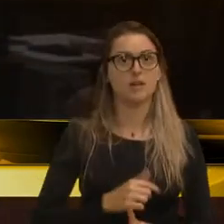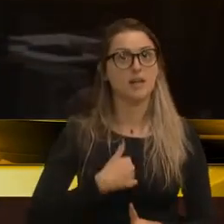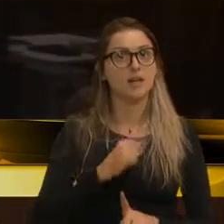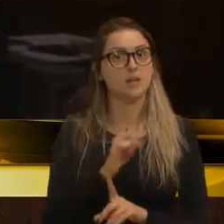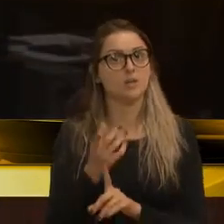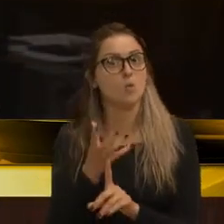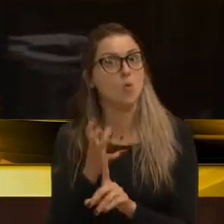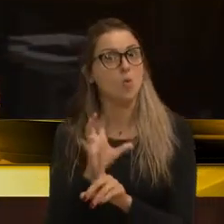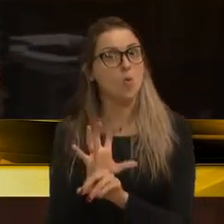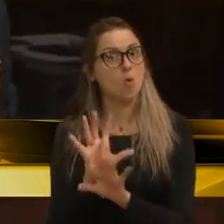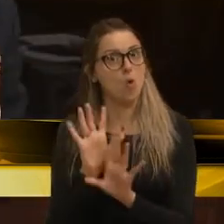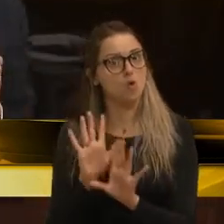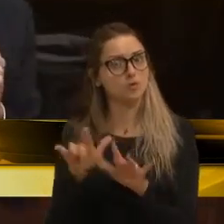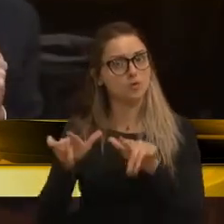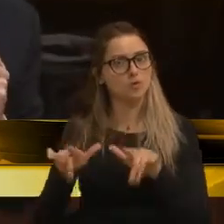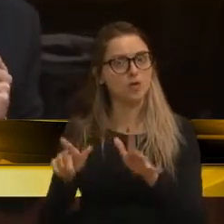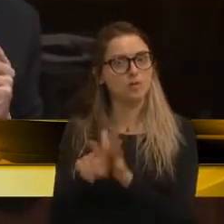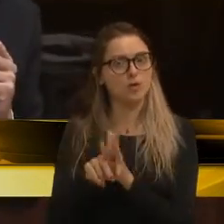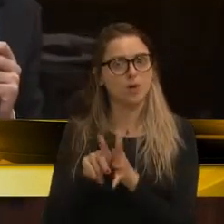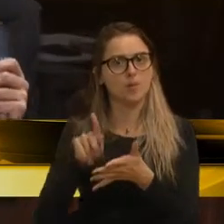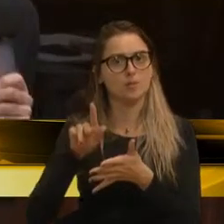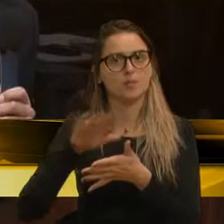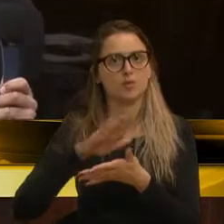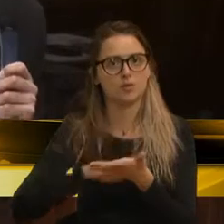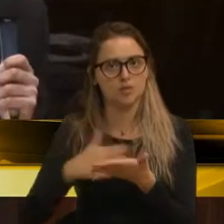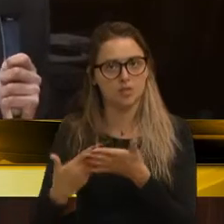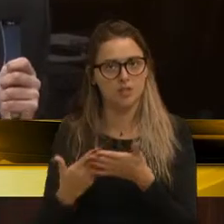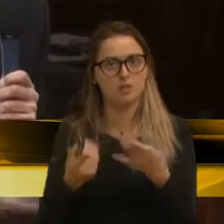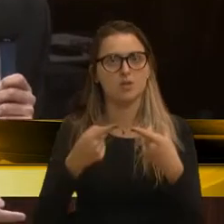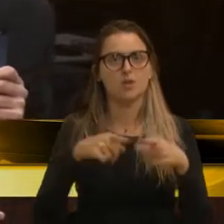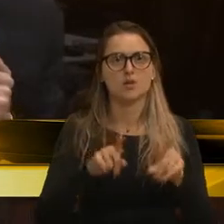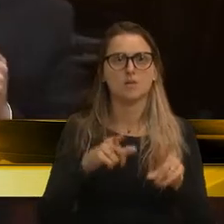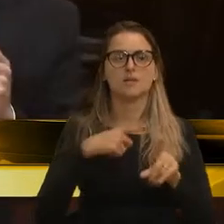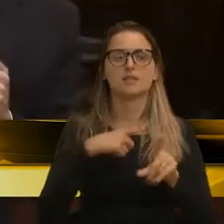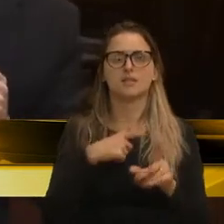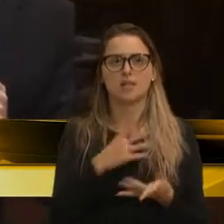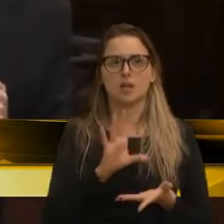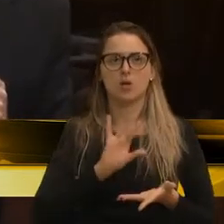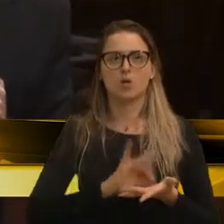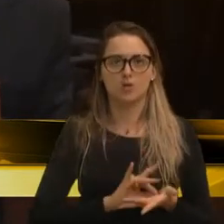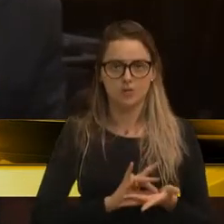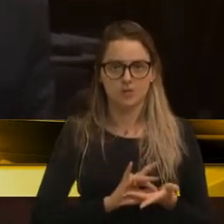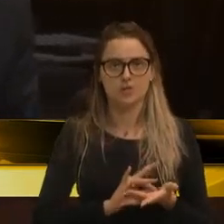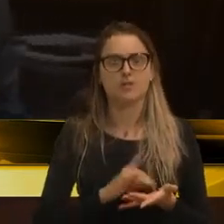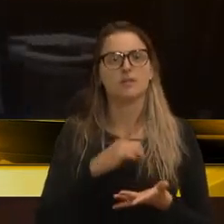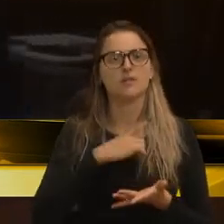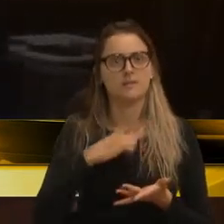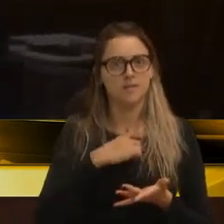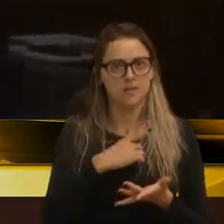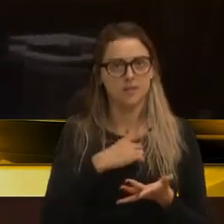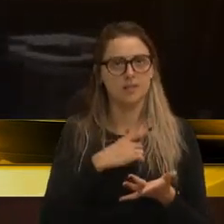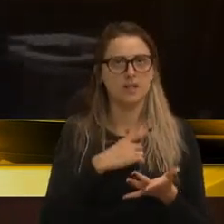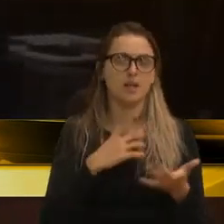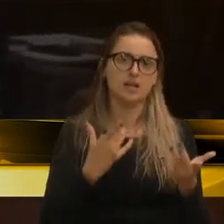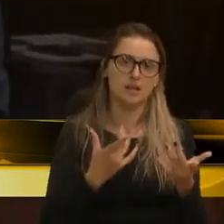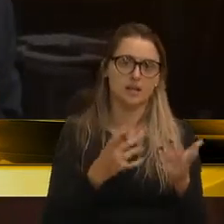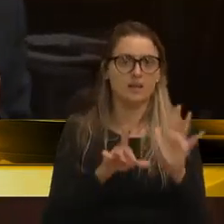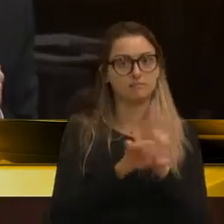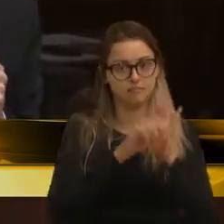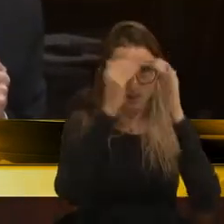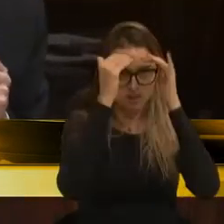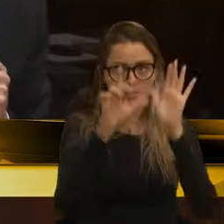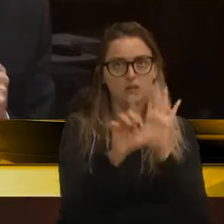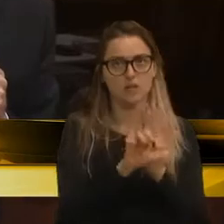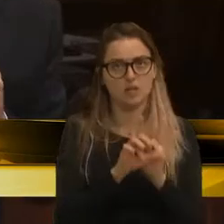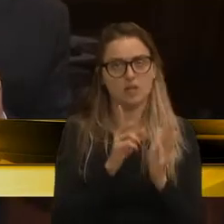de intérpretes. É para que ela seja criada com Para fundamento, com declarar o voto, consistência presidente. e com a legalidade necessária para que ela